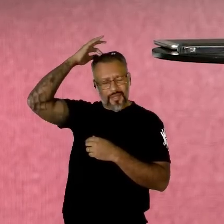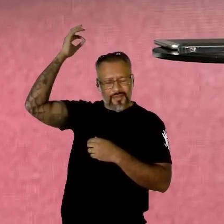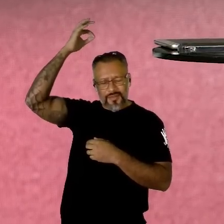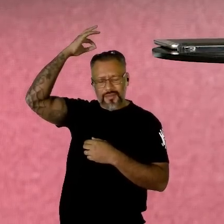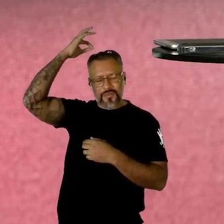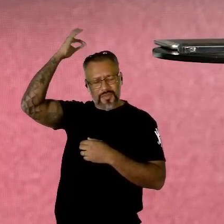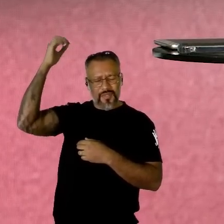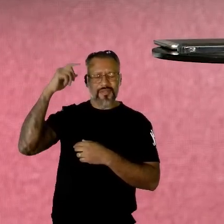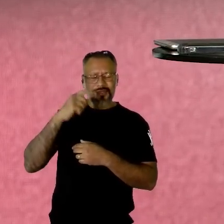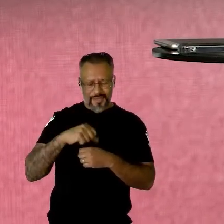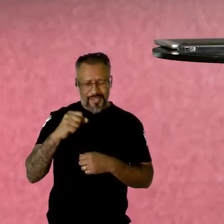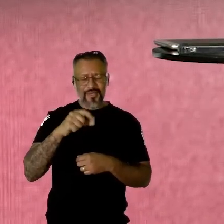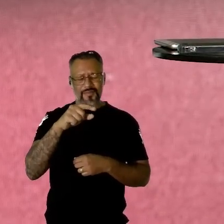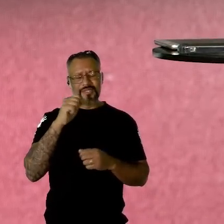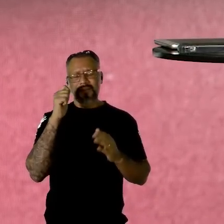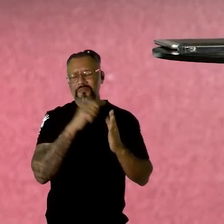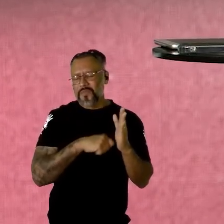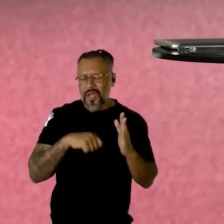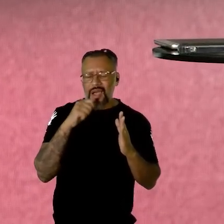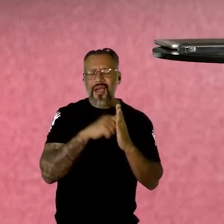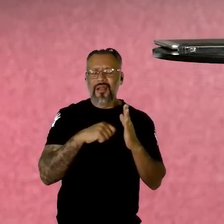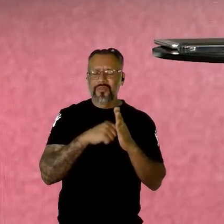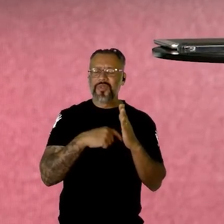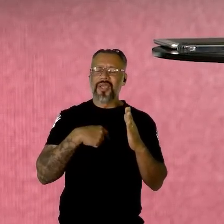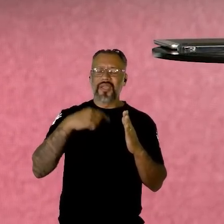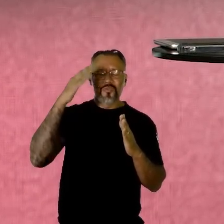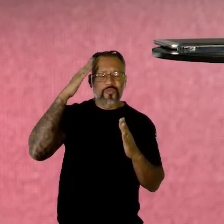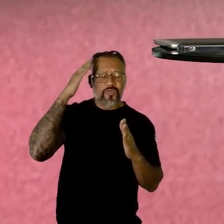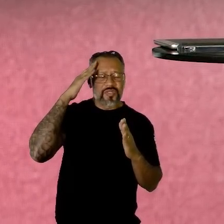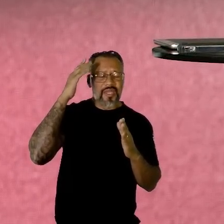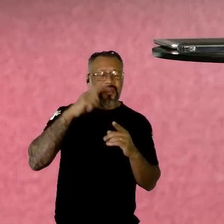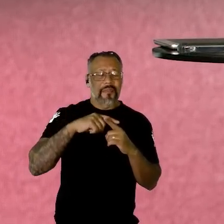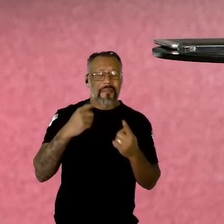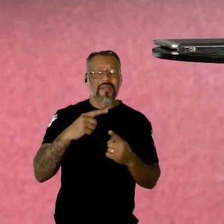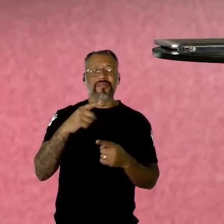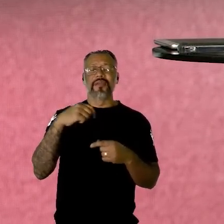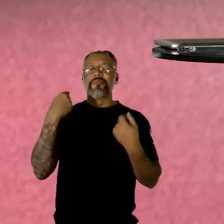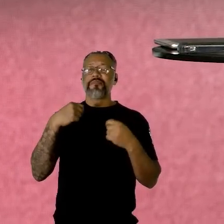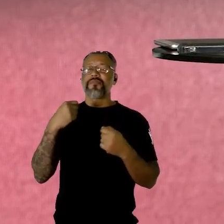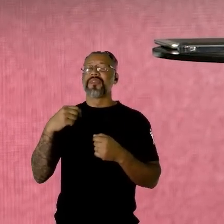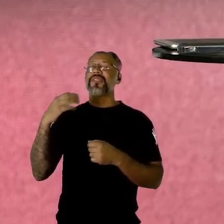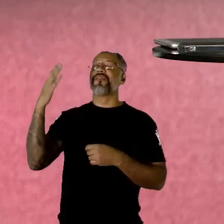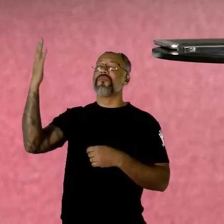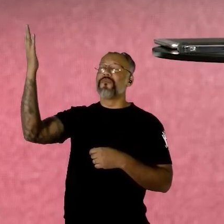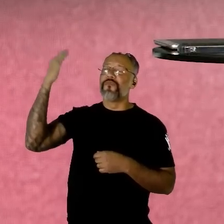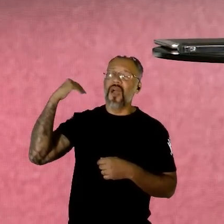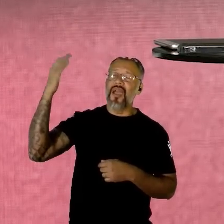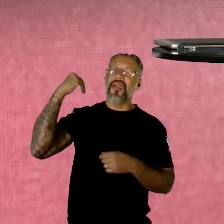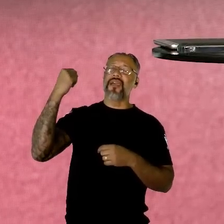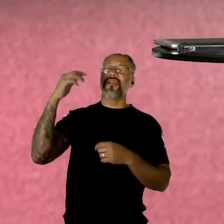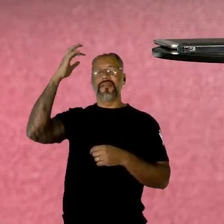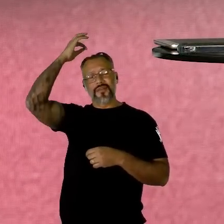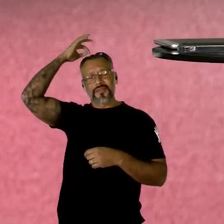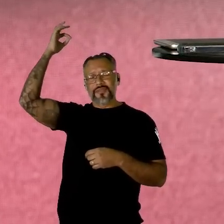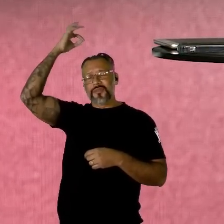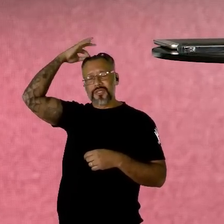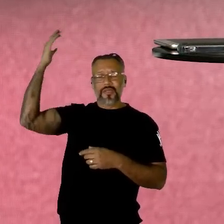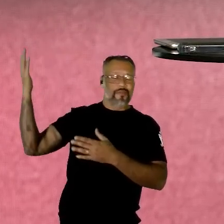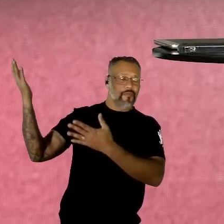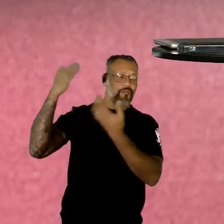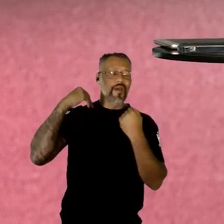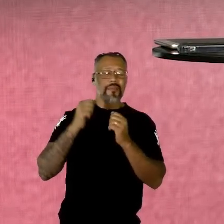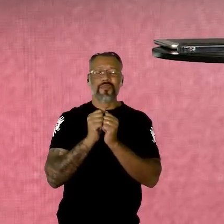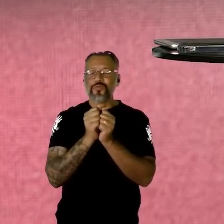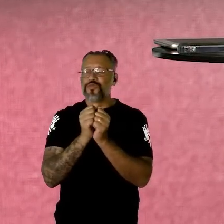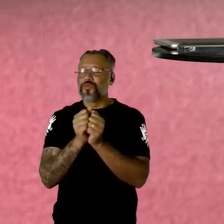para estar mas eu tenho que viver o Espírito Santo e não é só nesse culto não vai falando para ele Espírito Santo vai embora comigo hoje eu quero passar esse domingo